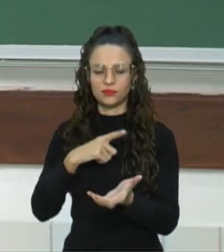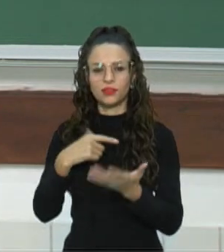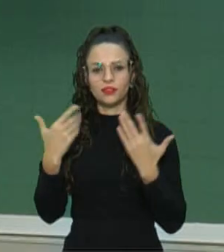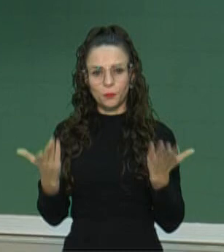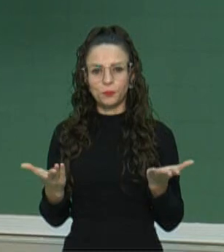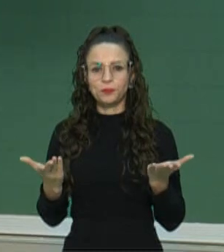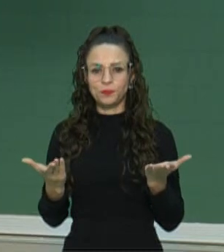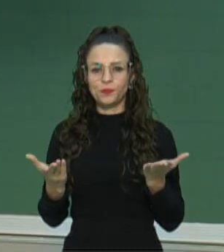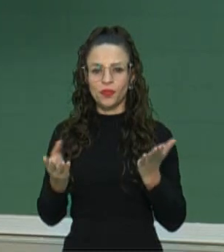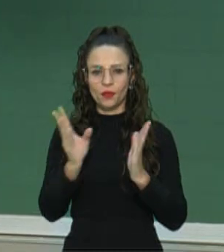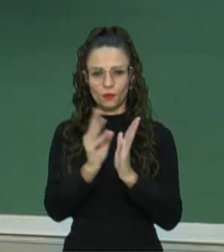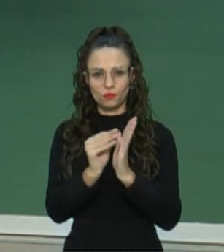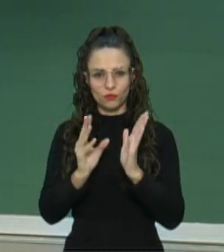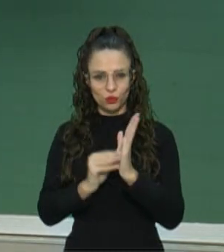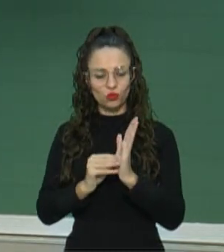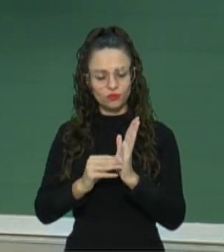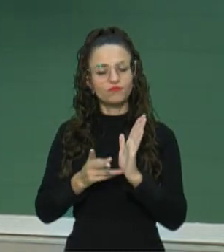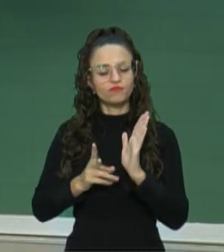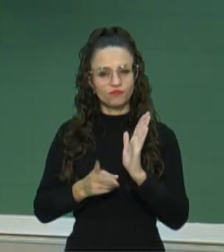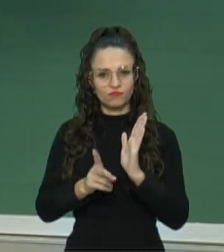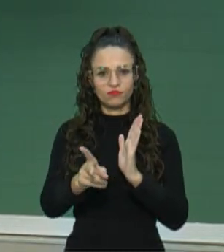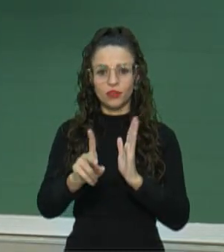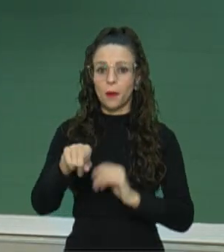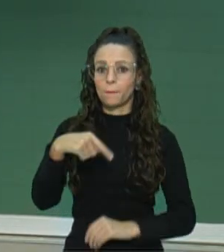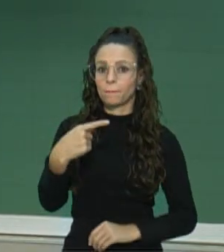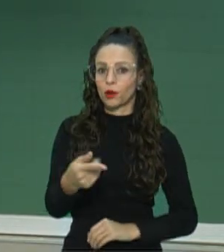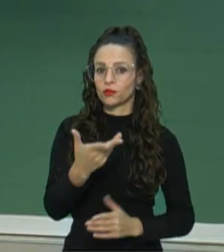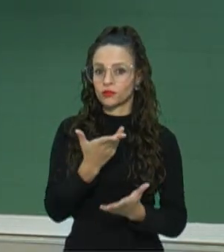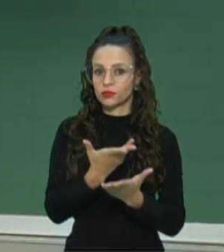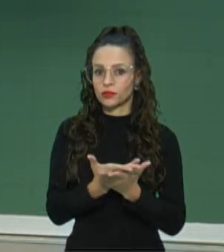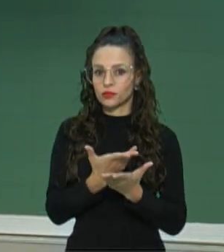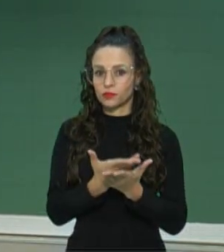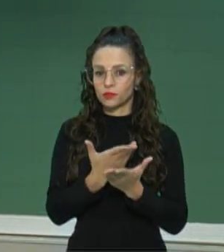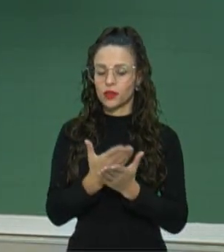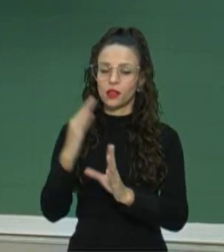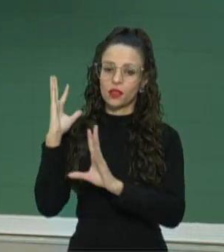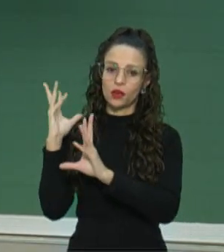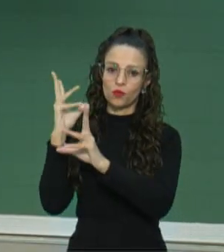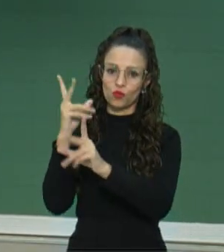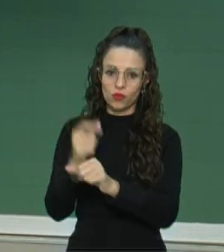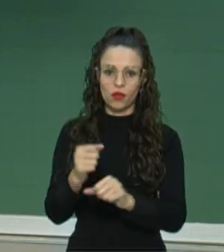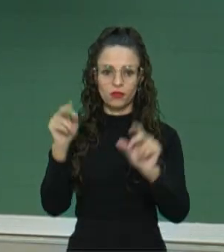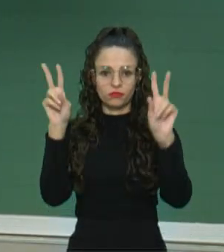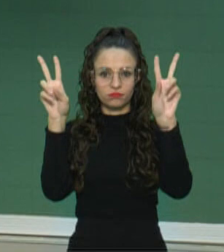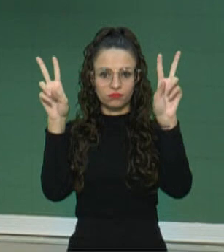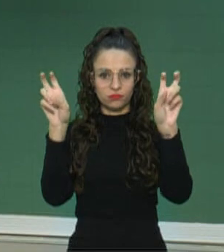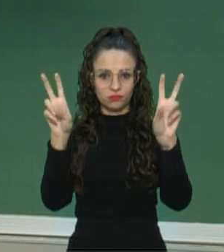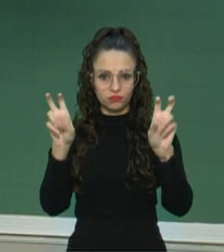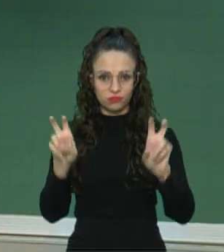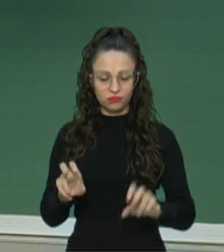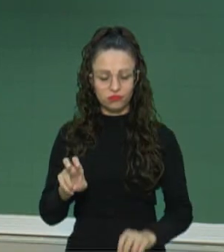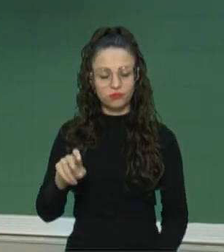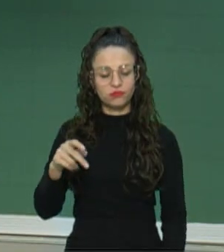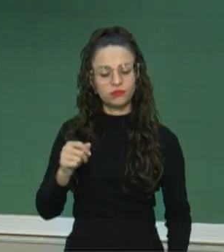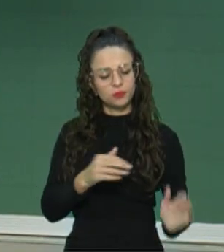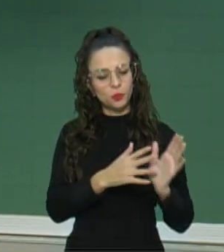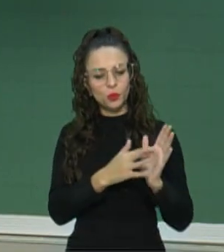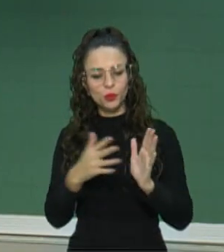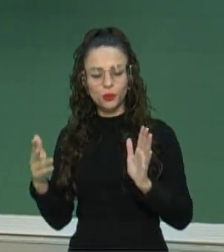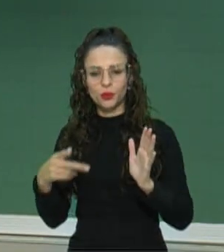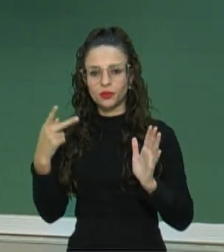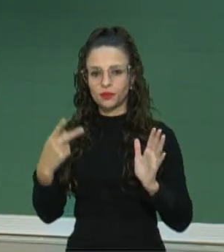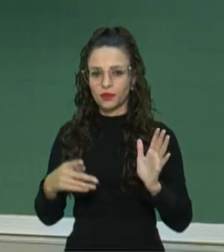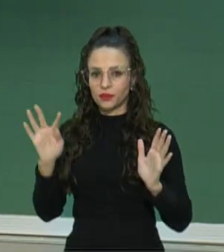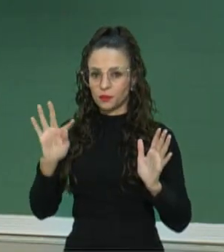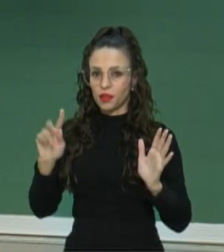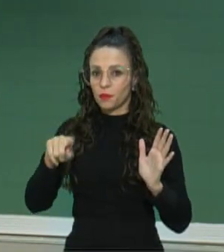e na próxima aula, né, vamos recapitular alguns assuntos trabalhados nesse trimestre para começarmos um